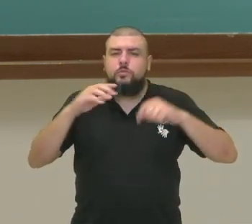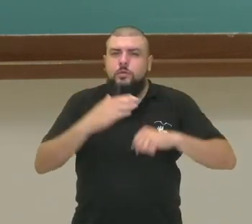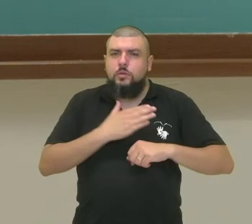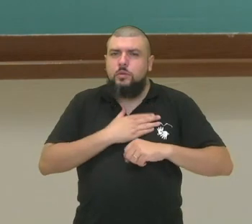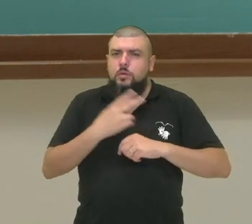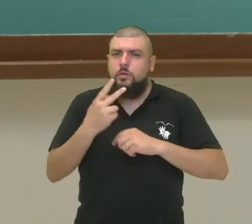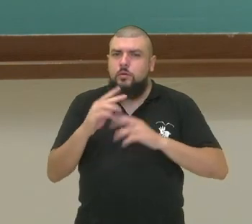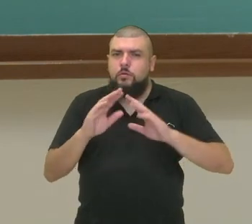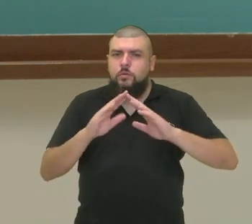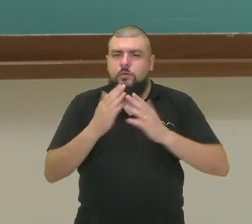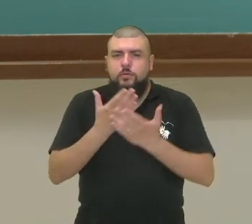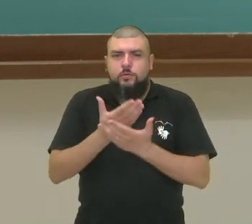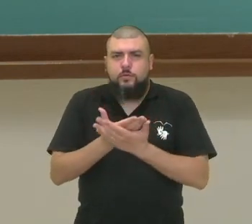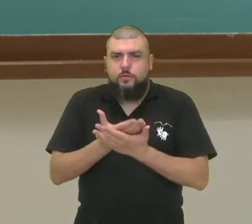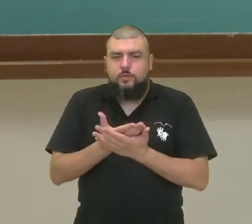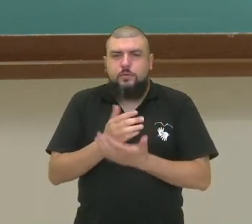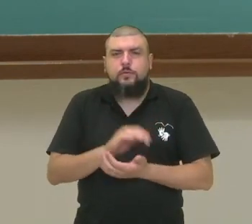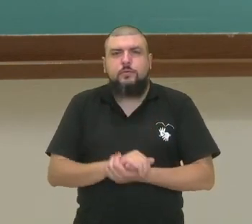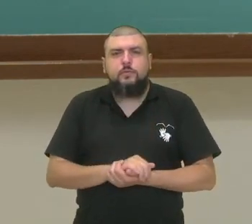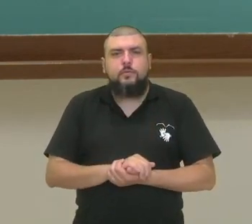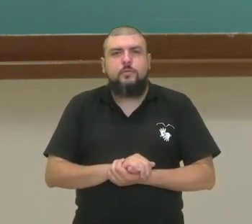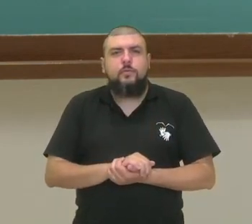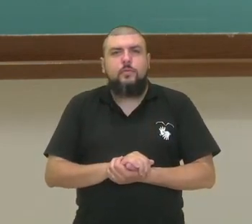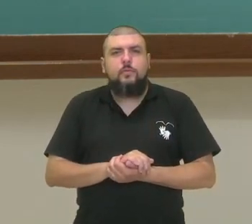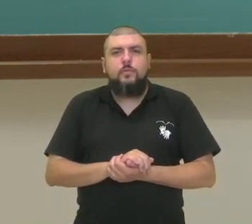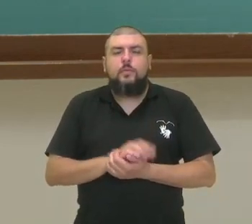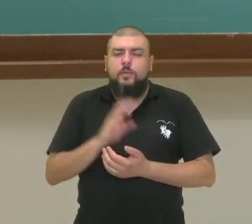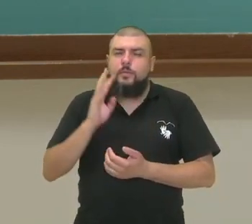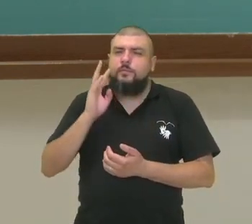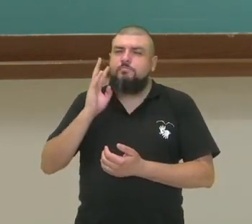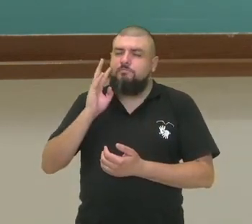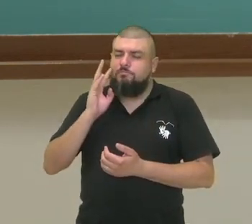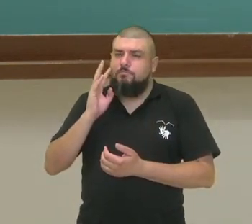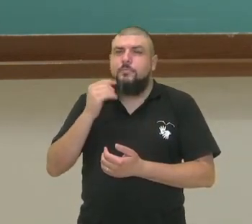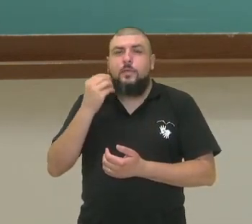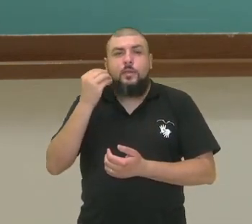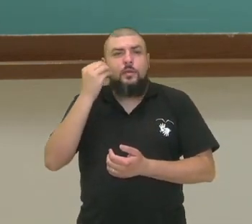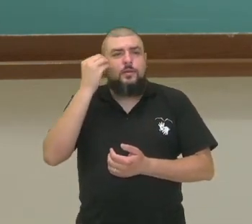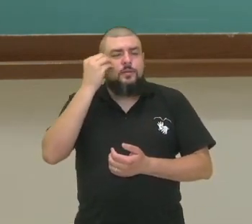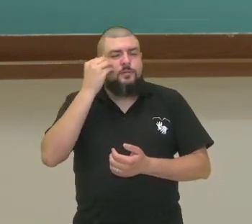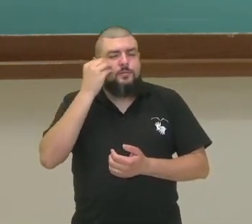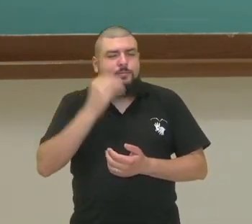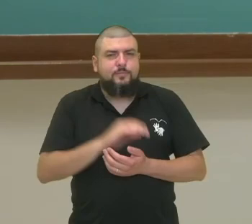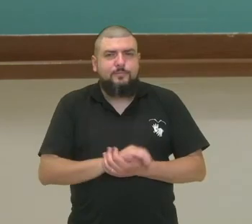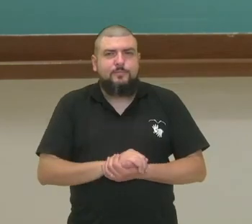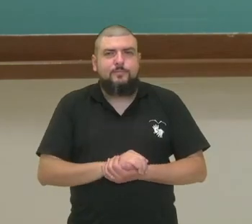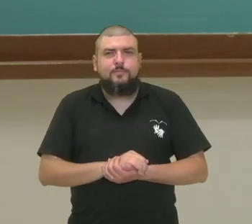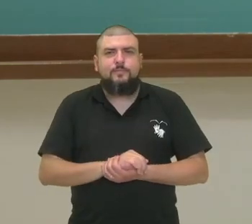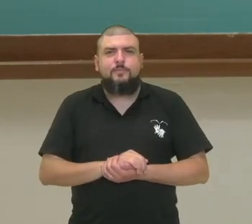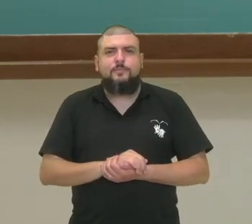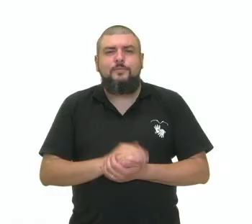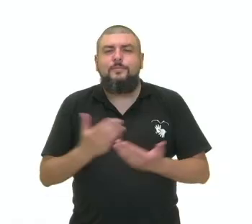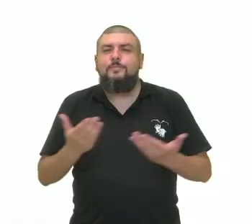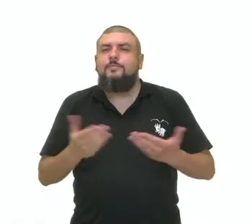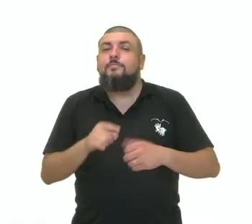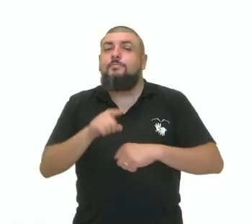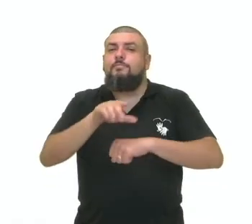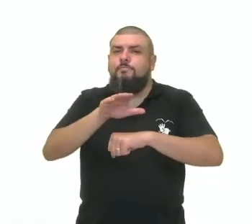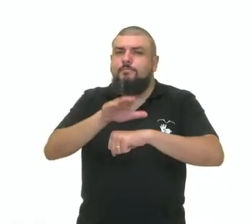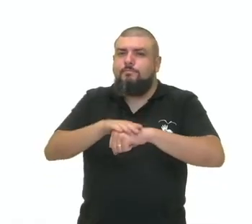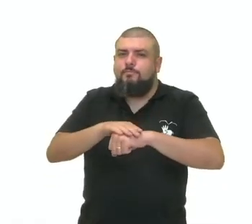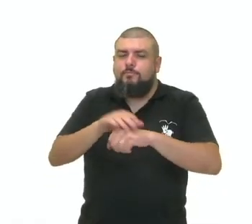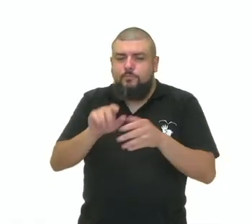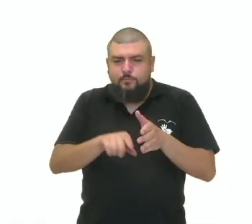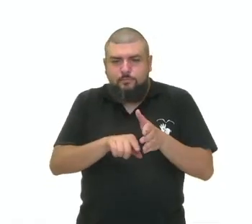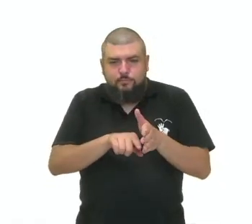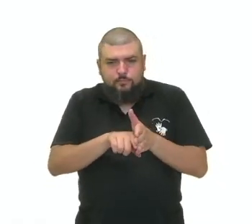uma apresentação interessante, pode ser legal, tá? Então faça essa experiência. Agora é com você, pesquise a letra do hino